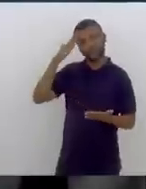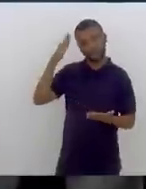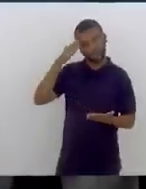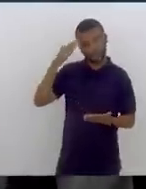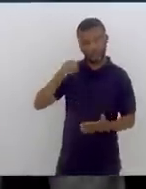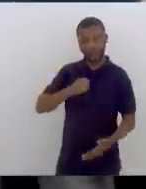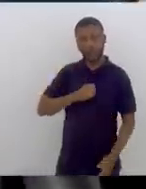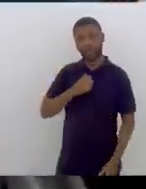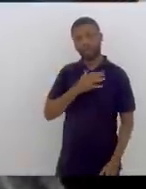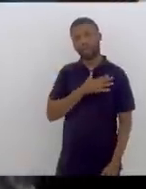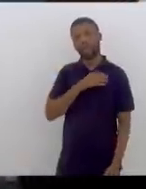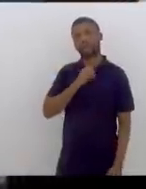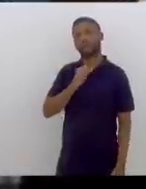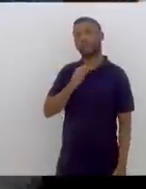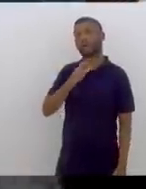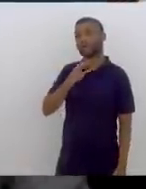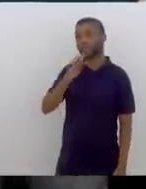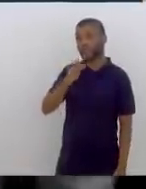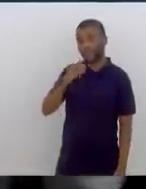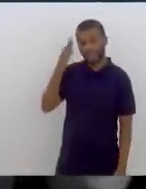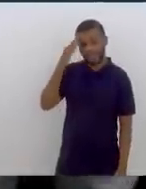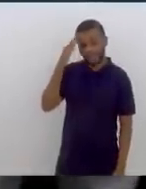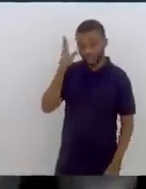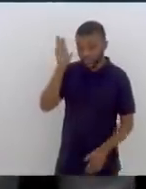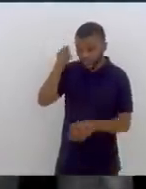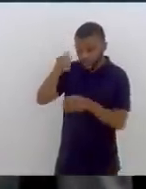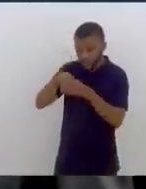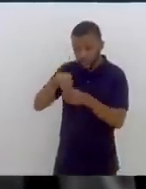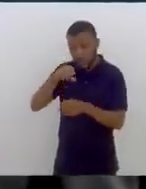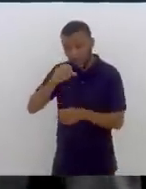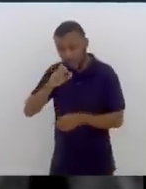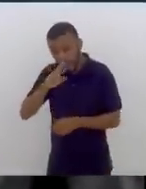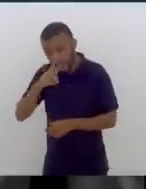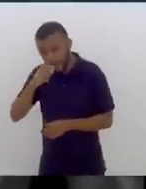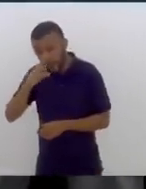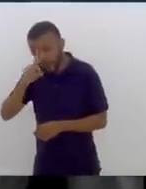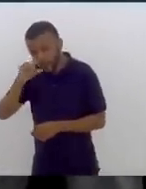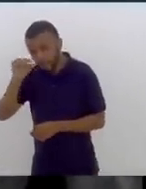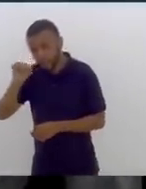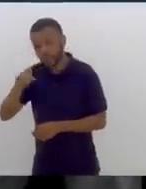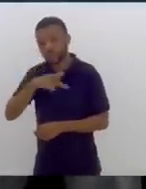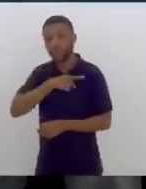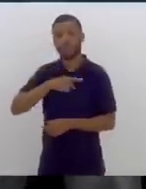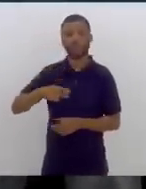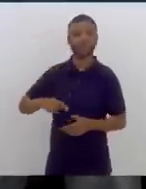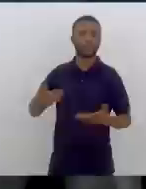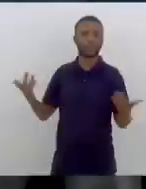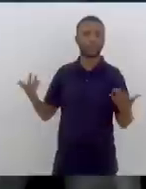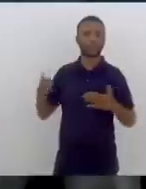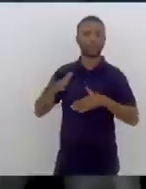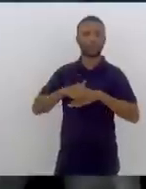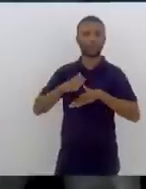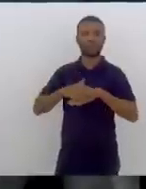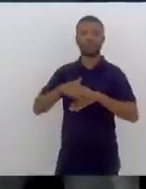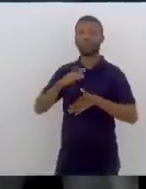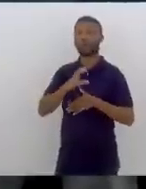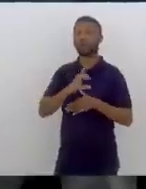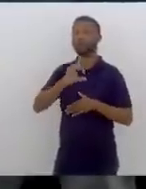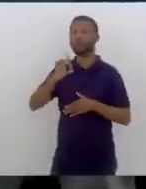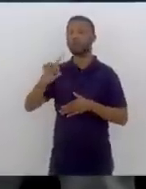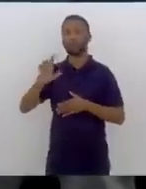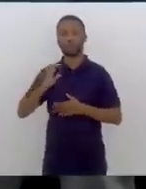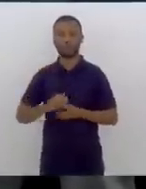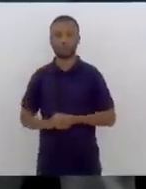Sarita sabe o que que ele tá fazendo na carpate Porque ela disse que ela era presidente ela é apenas a coordenadora